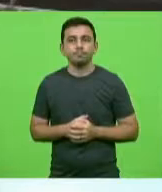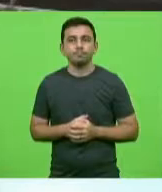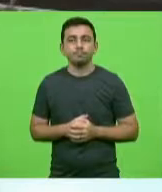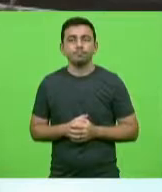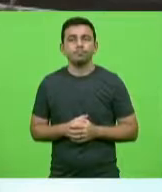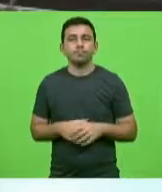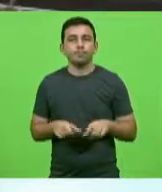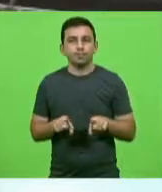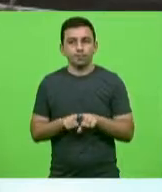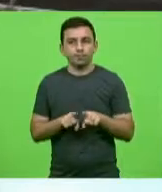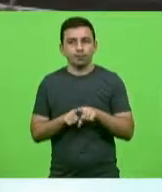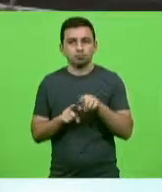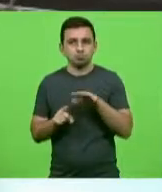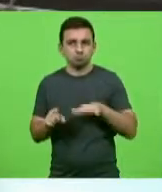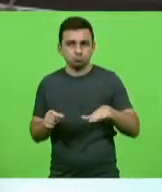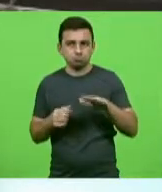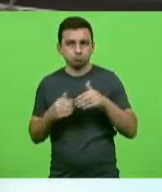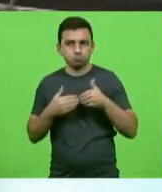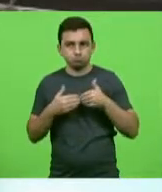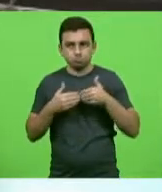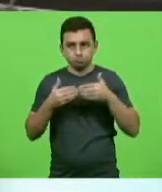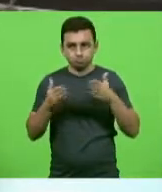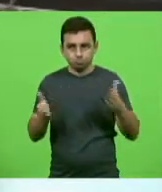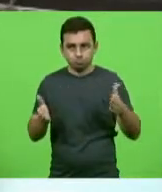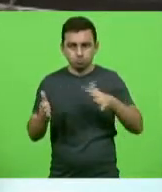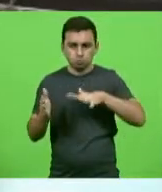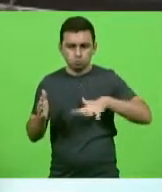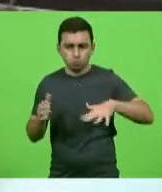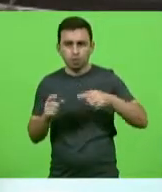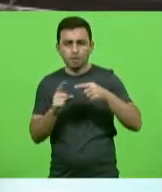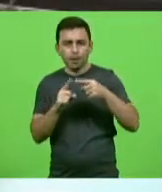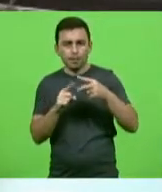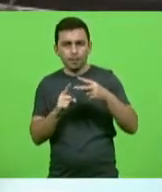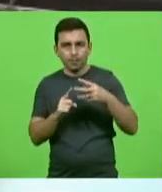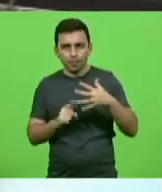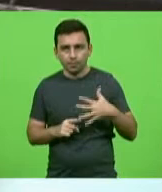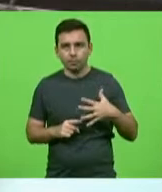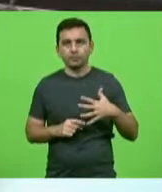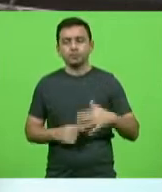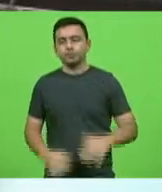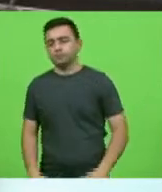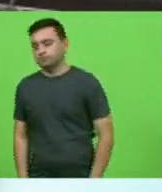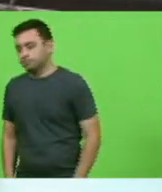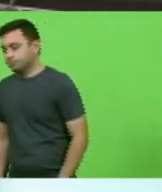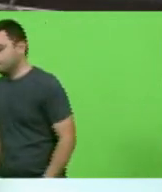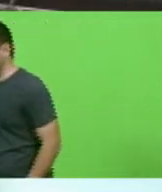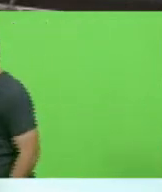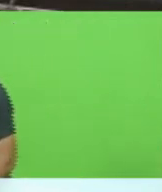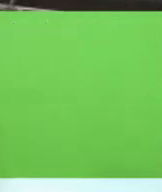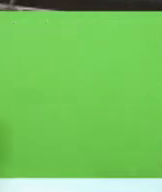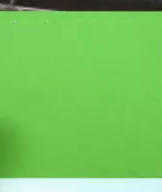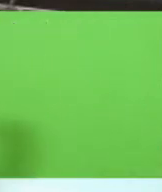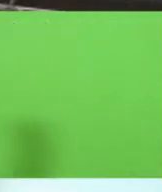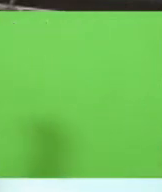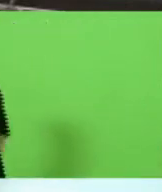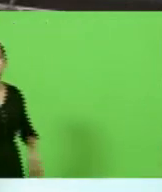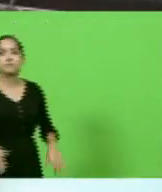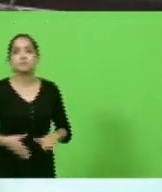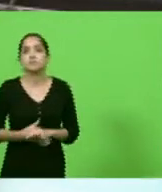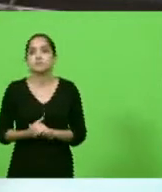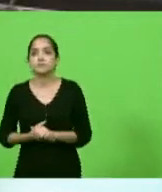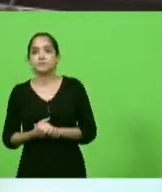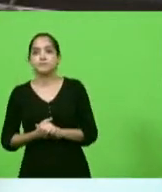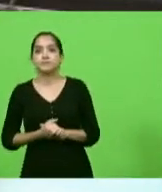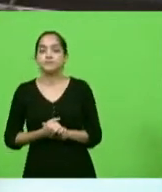confrontando o acervo probatório inaugural com todos os elementos supervenientes colacionados